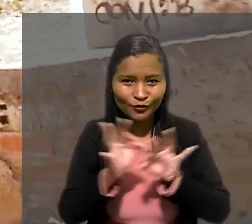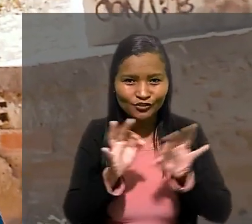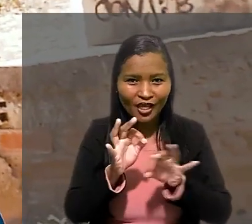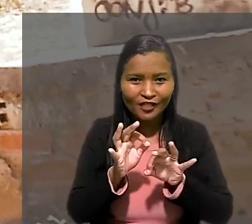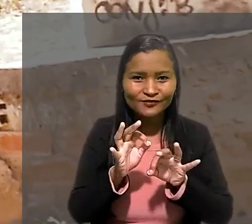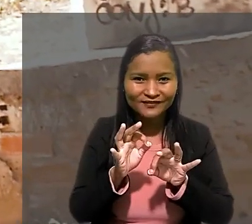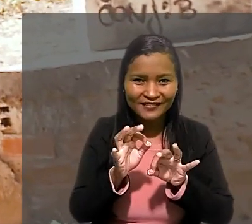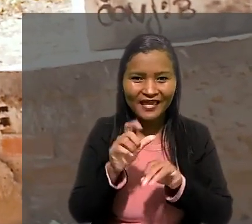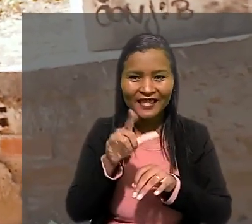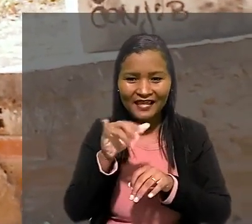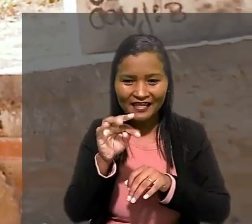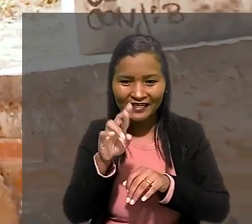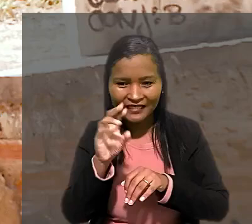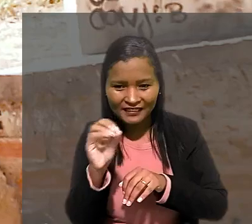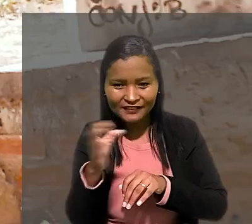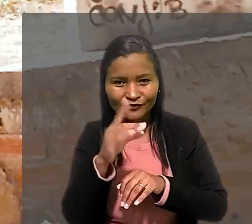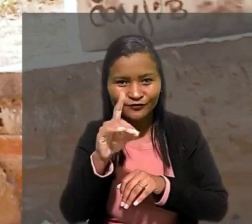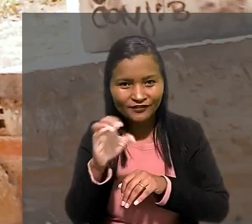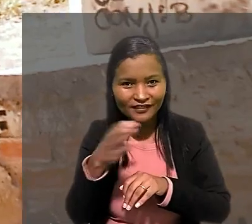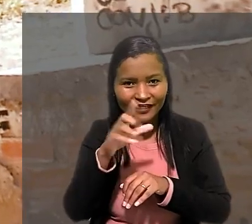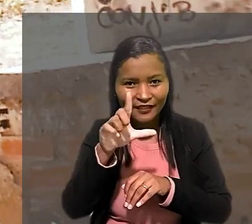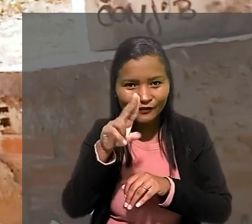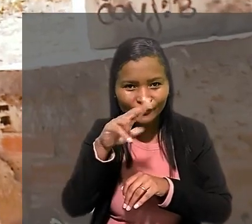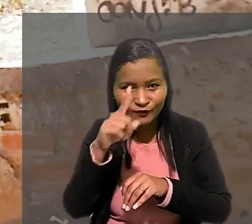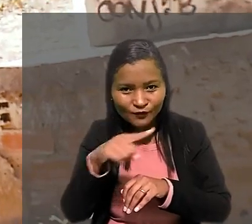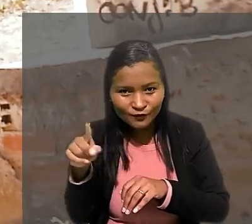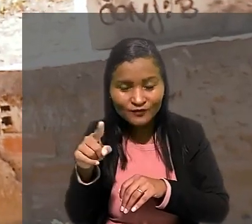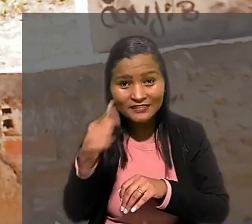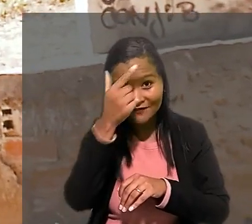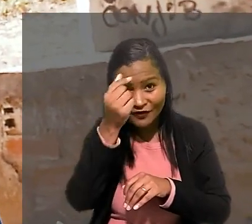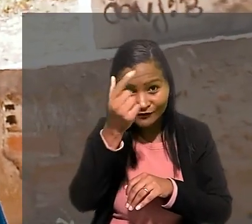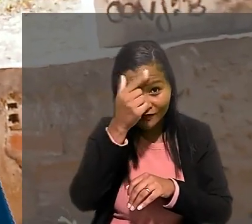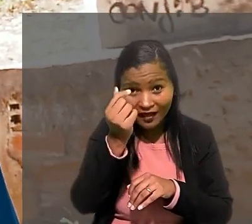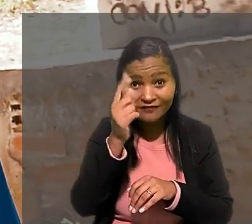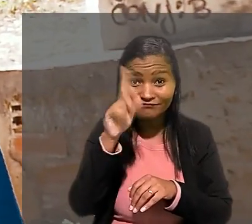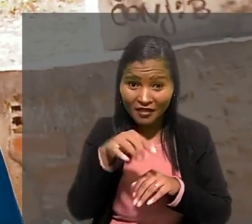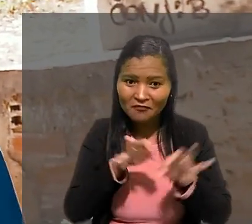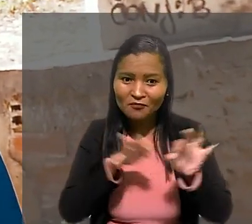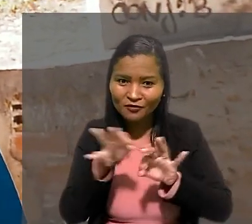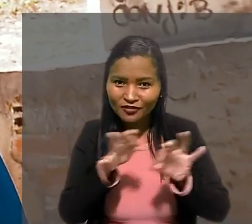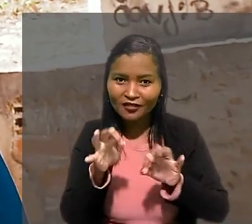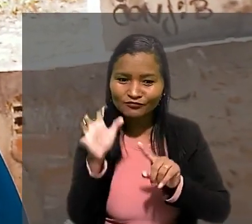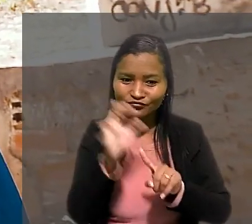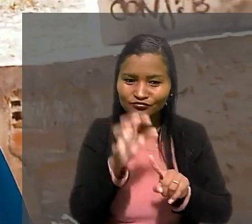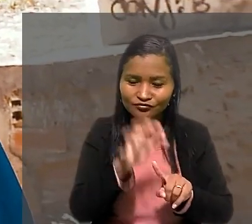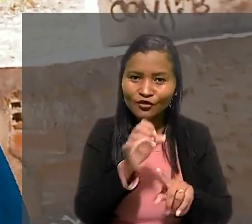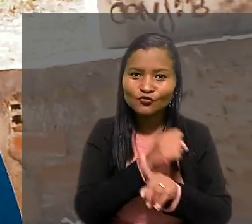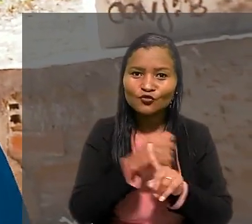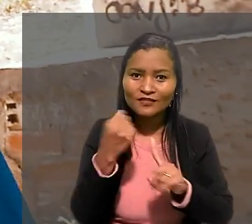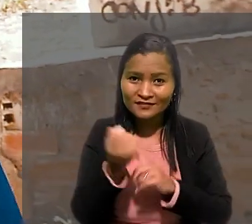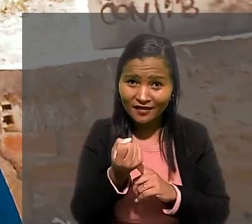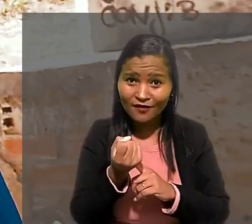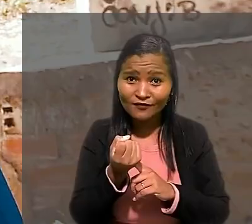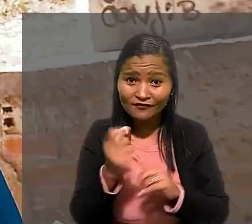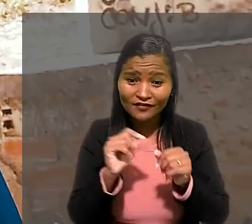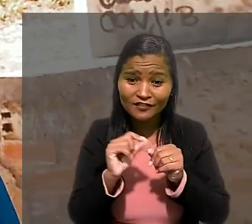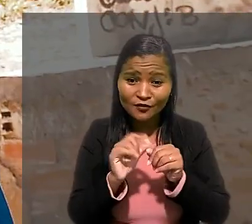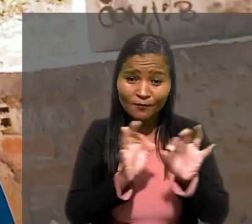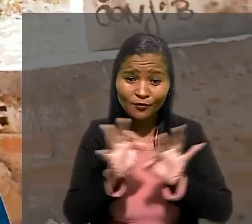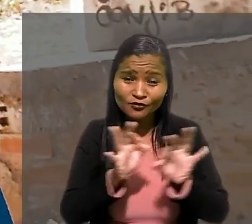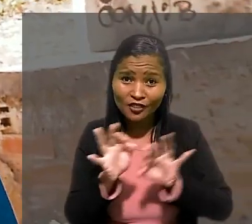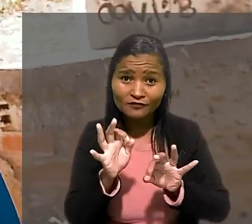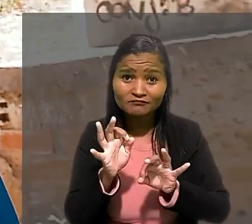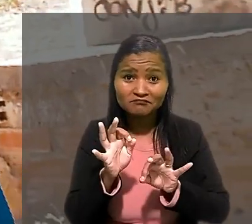que era um projeto, né, justamente de impacto social, que eles faziam um trabalho muito legal que juntava duas coisas que para mim